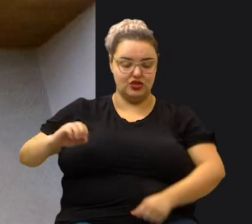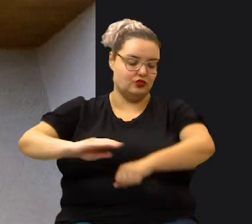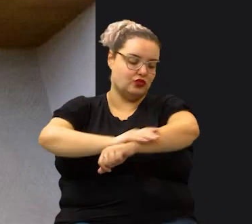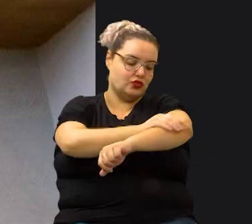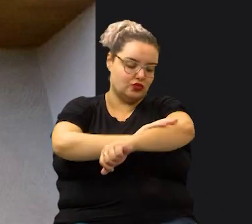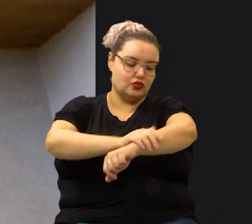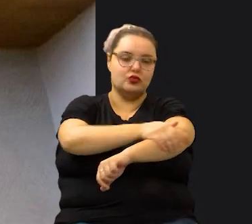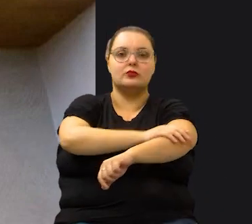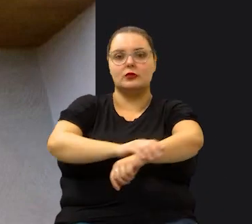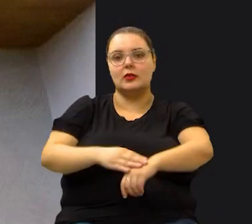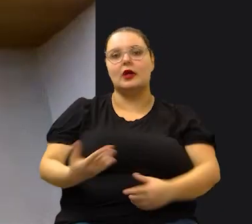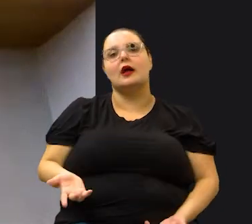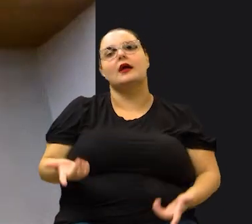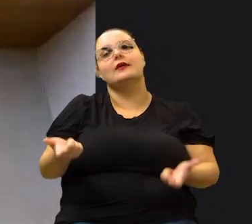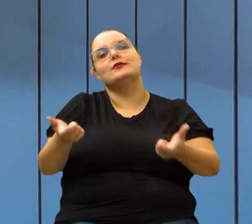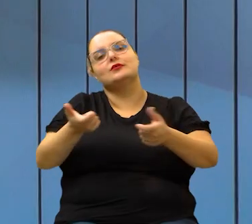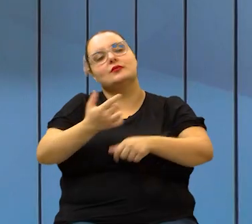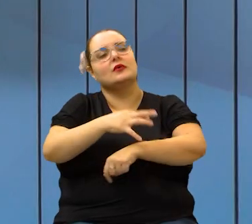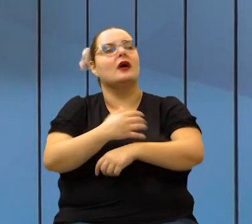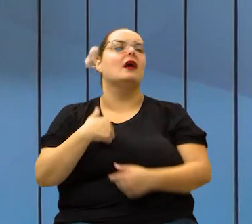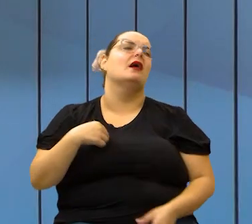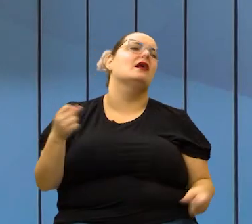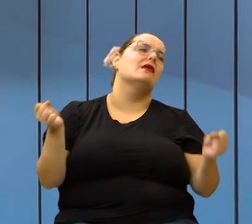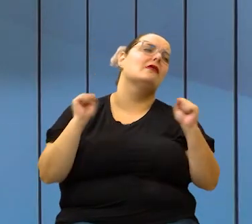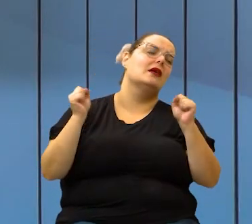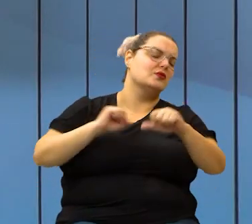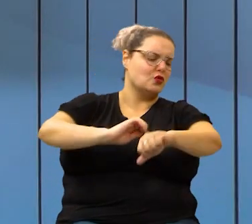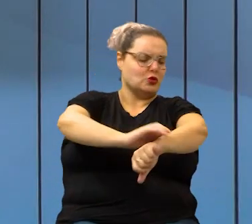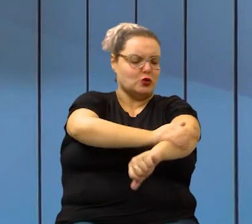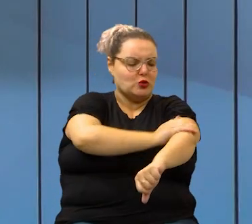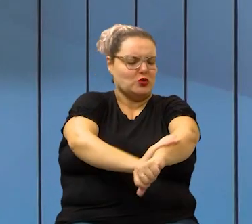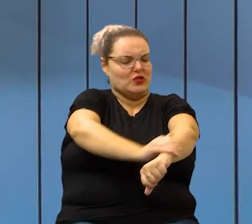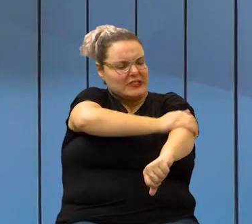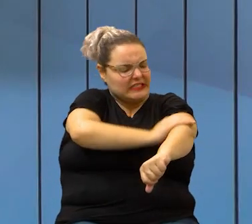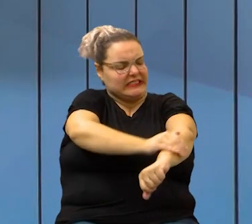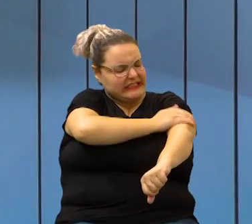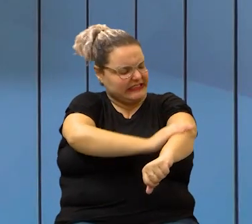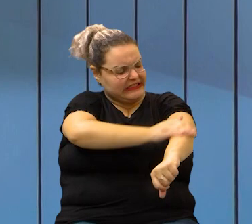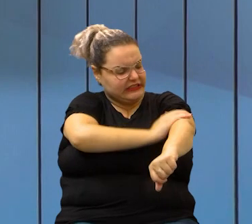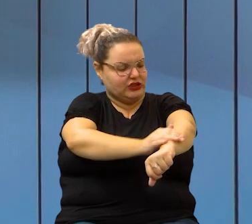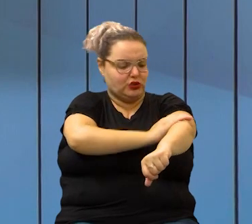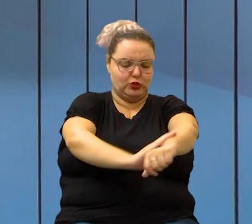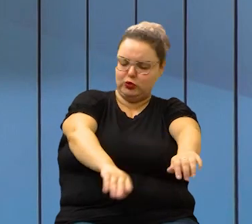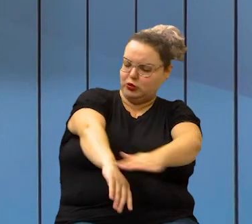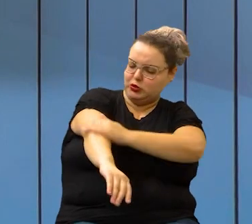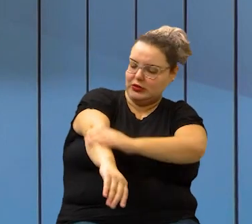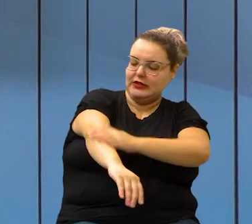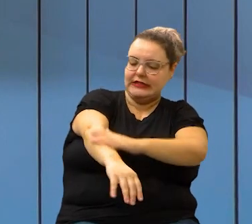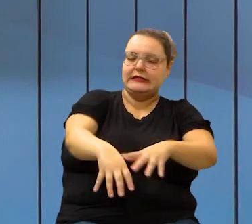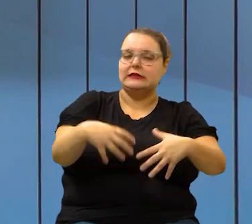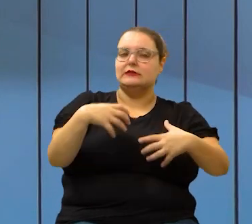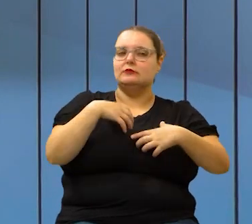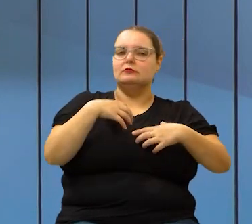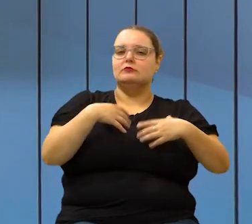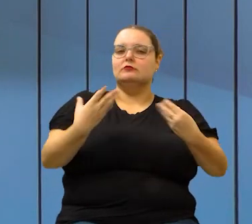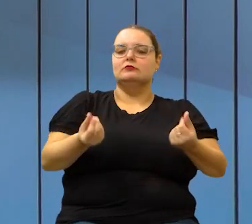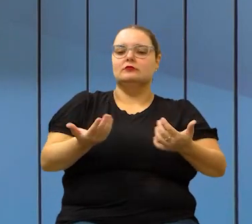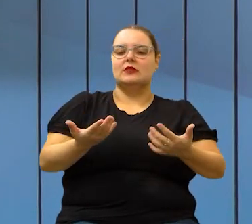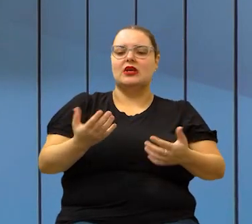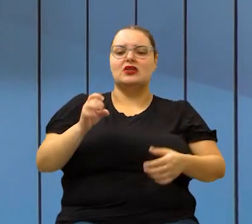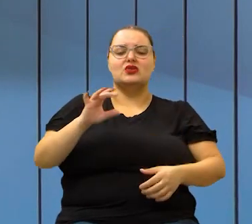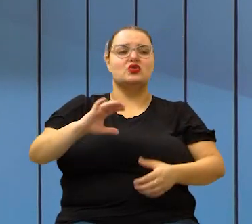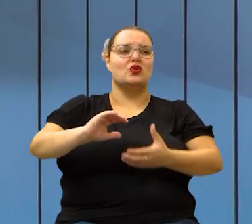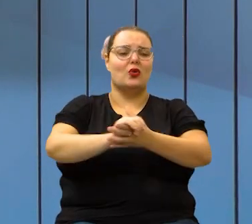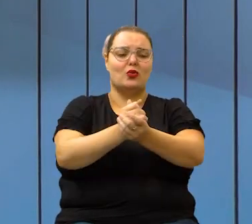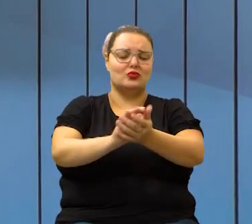pele. Ai, gente, eu adoro tomar um banho de bucha, esfregar bem, que a gente fica com aquela sensação que só passar